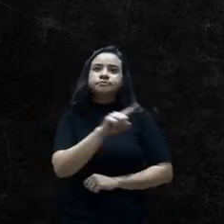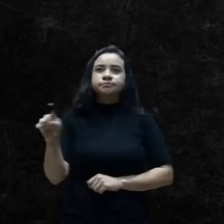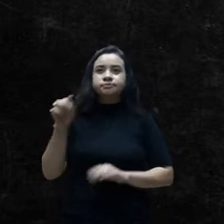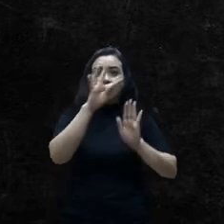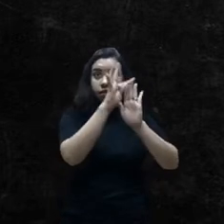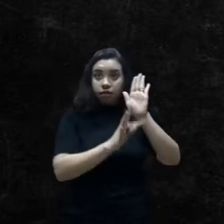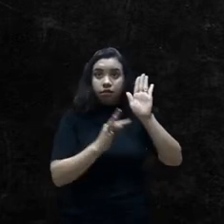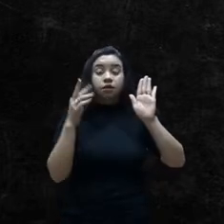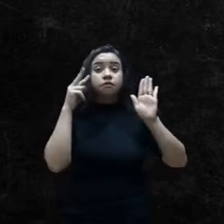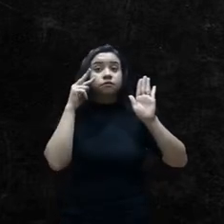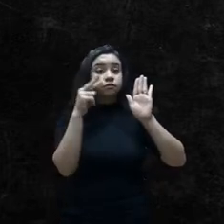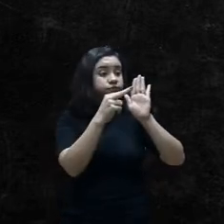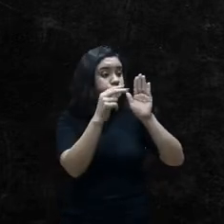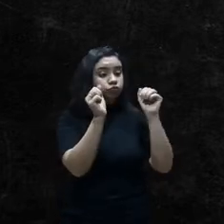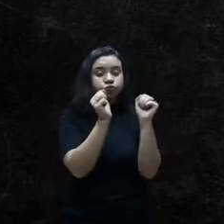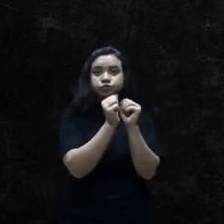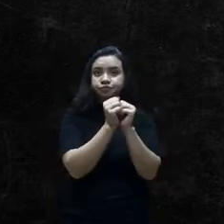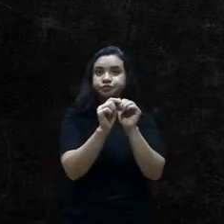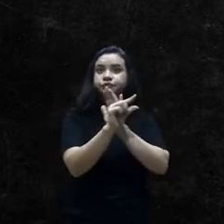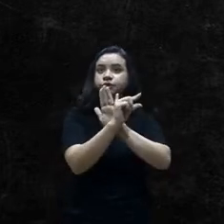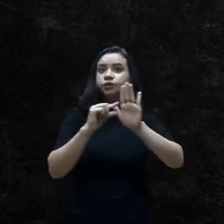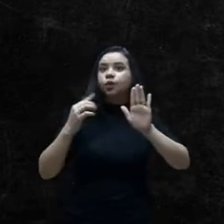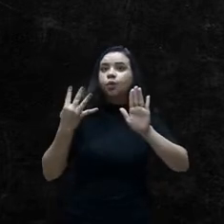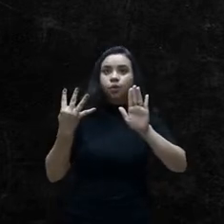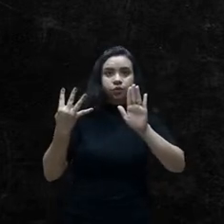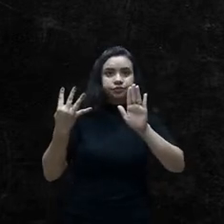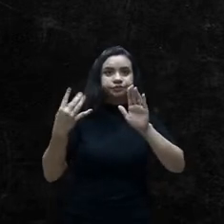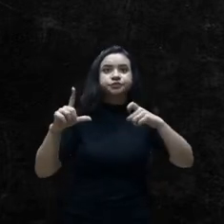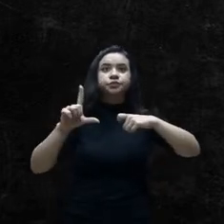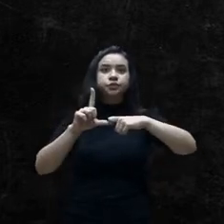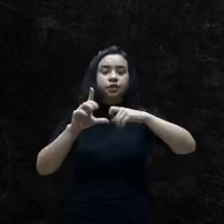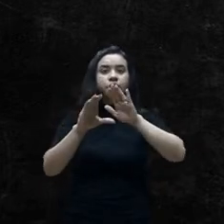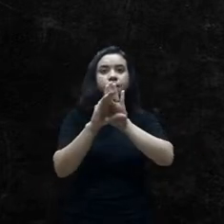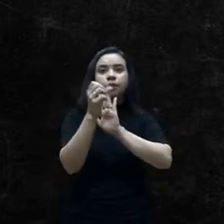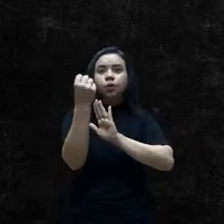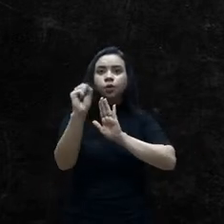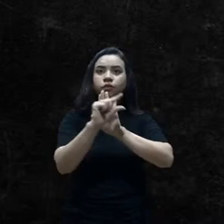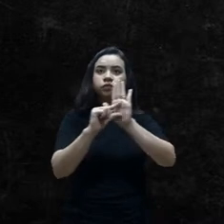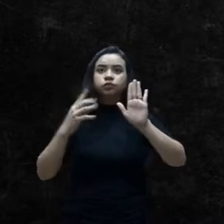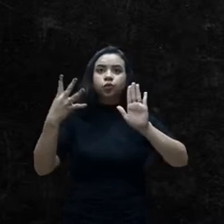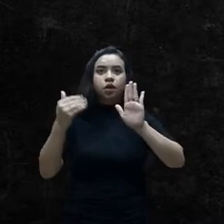do versículo de número 4 do Evangelho de Lucas até o versículo de número 8.